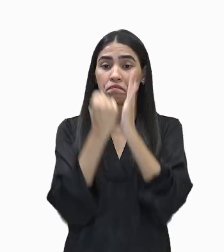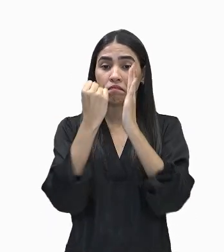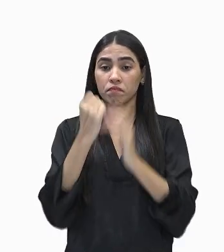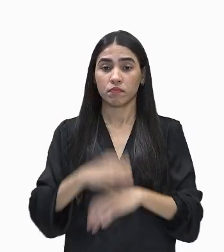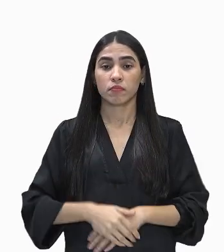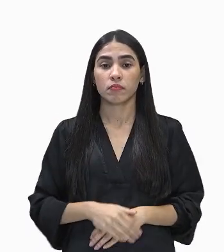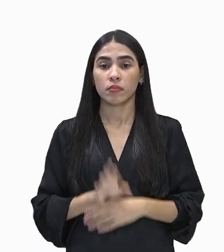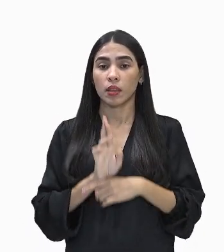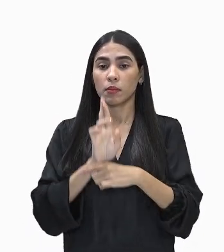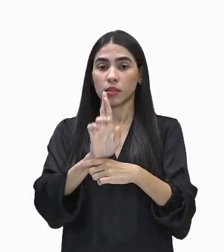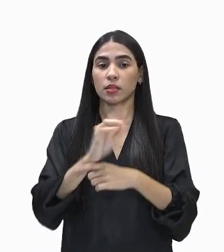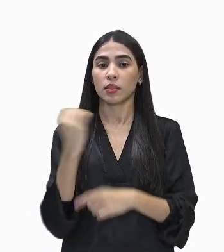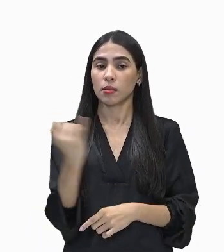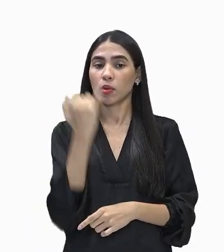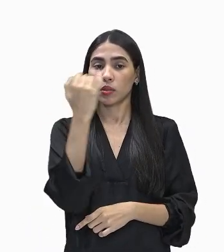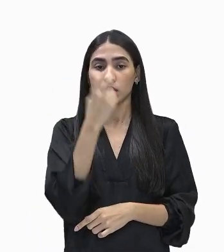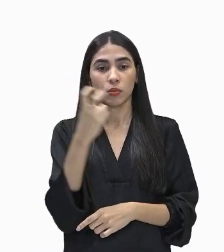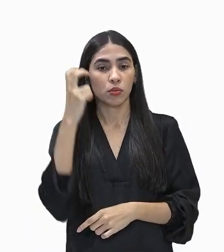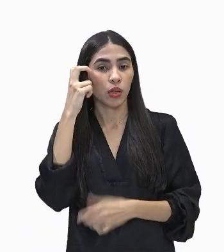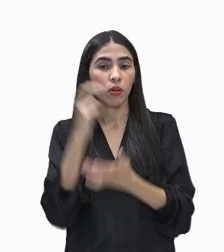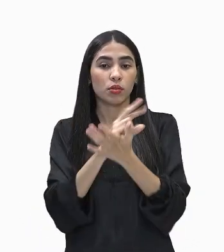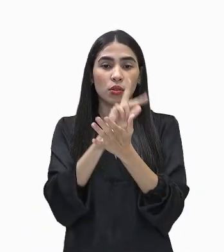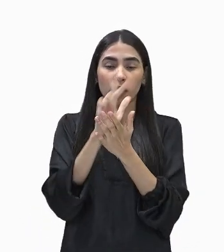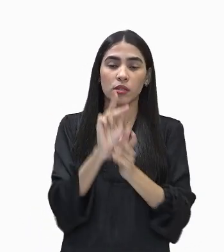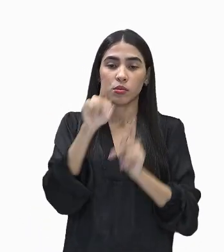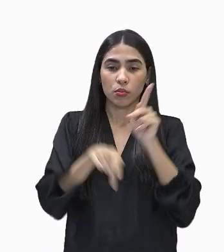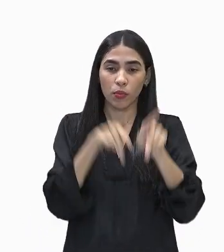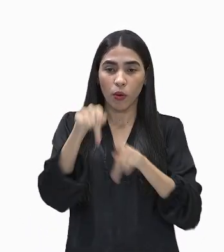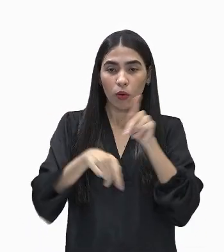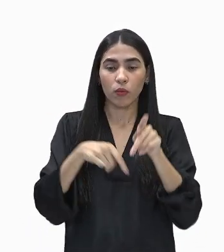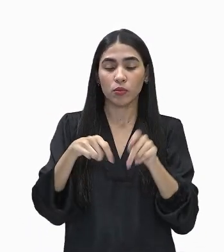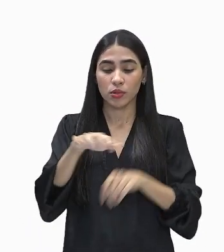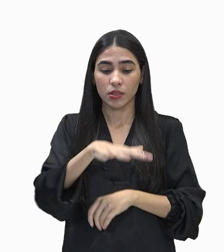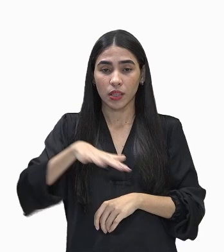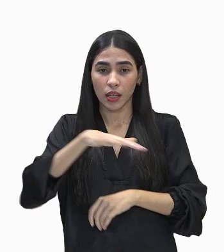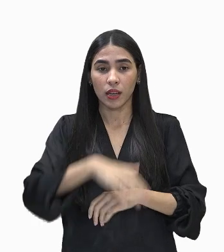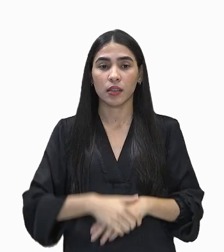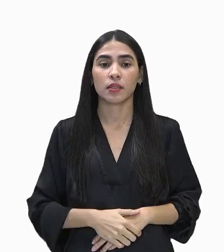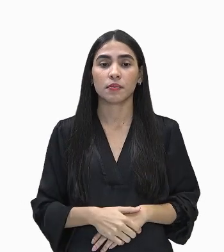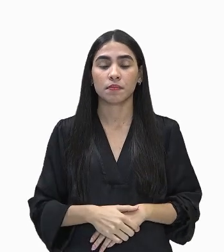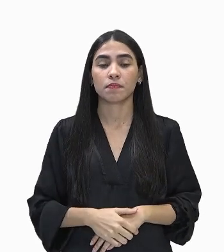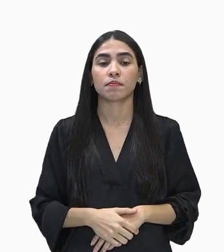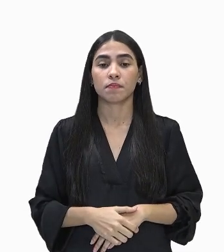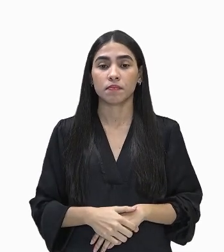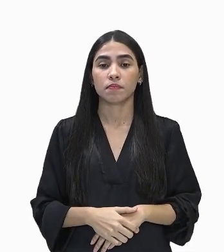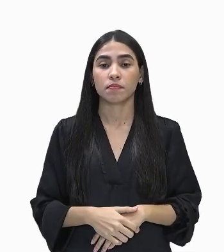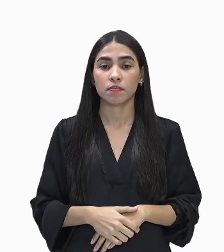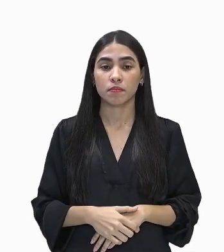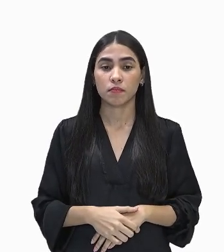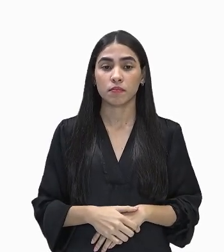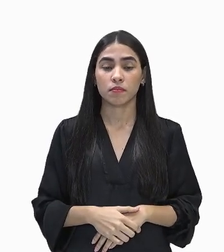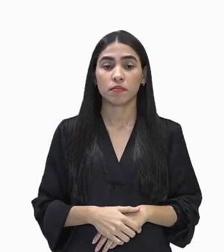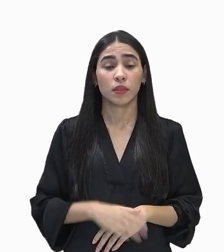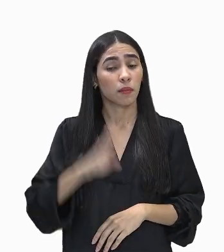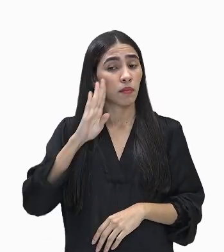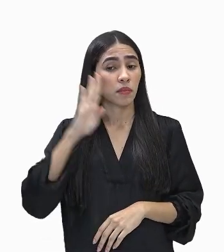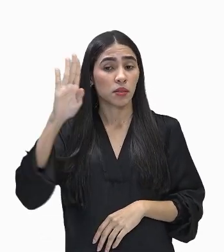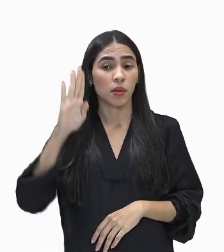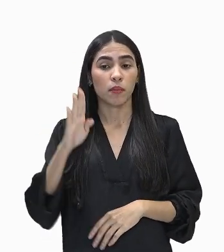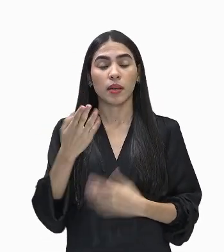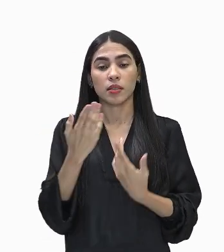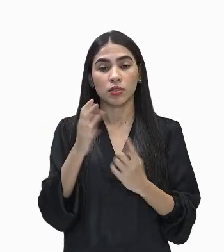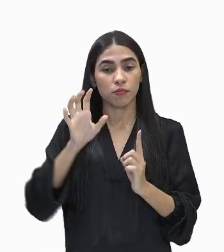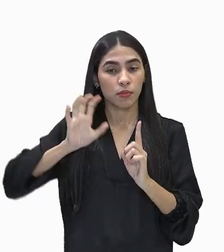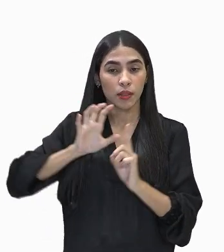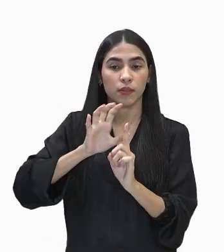que representa a importância cultural para diversos povos da região, da nossa região, principalmente retratada